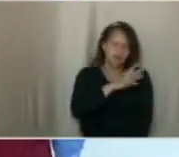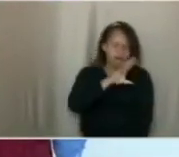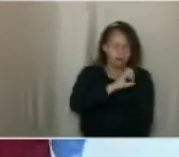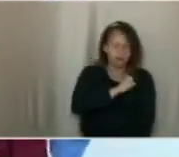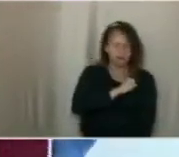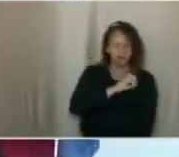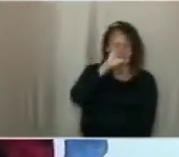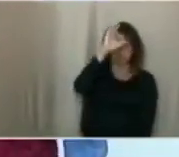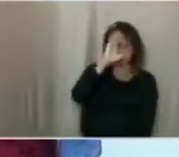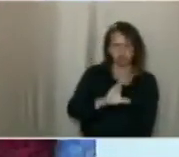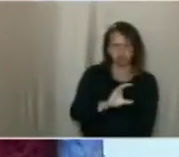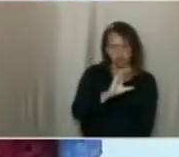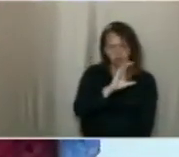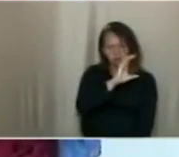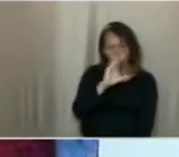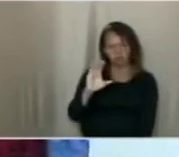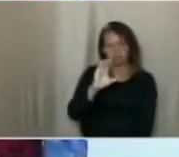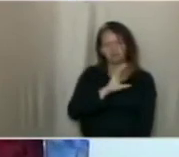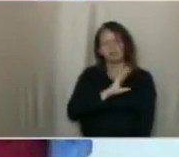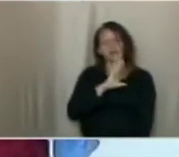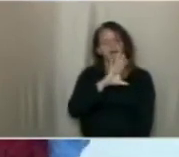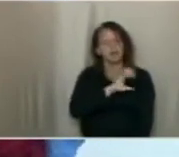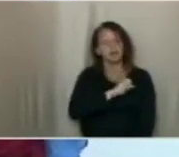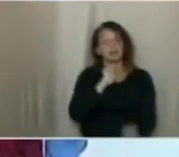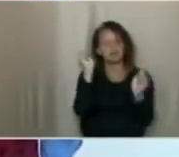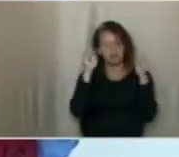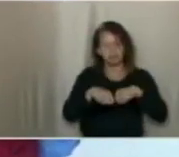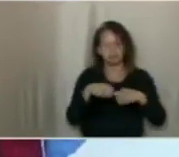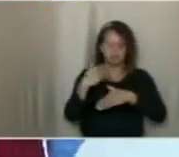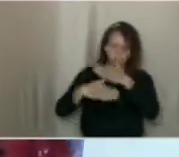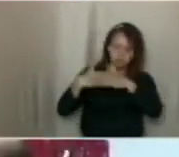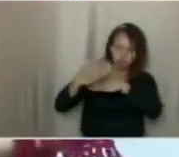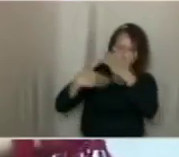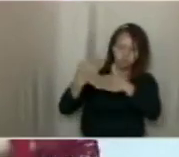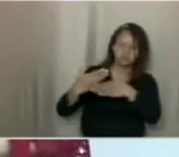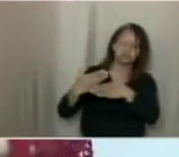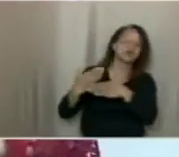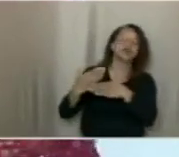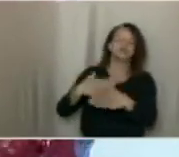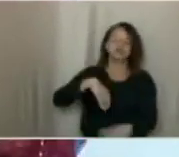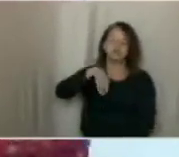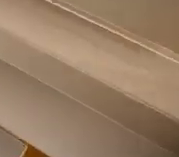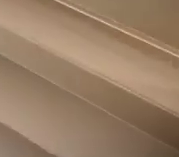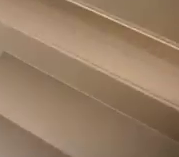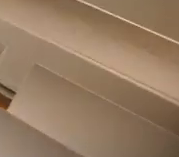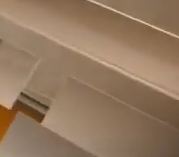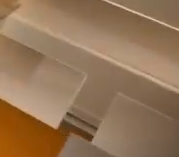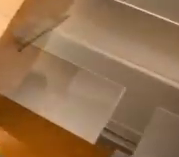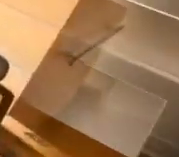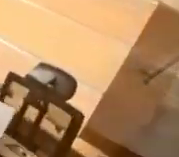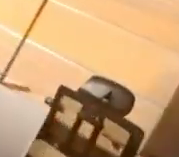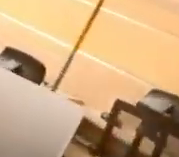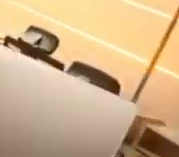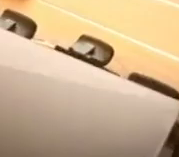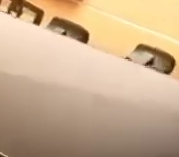amor Cristão de possibilidade de construção de cidadania e